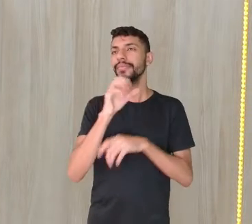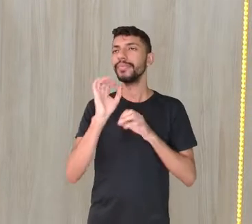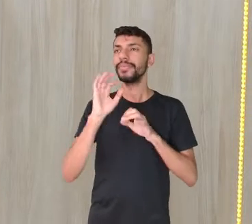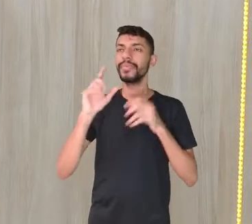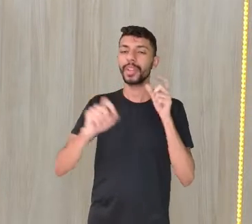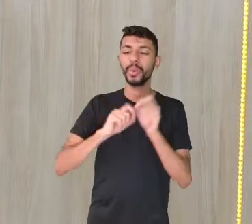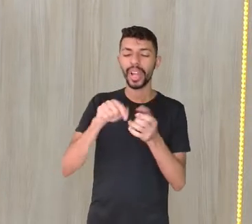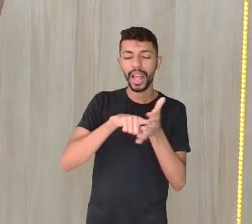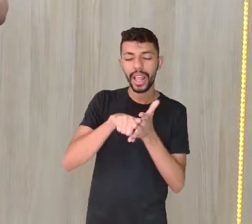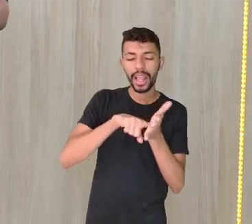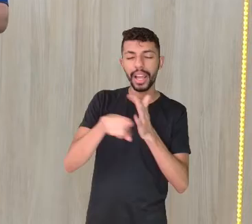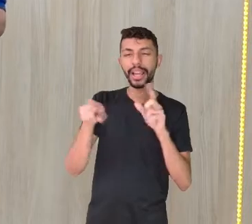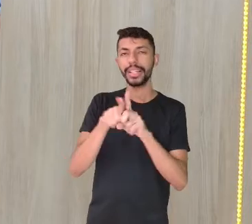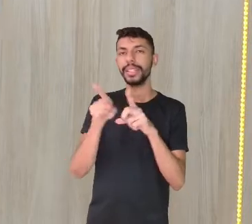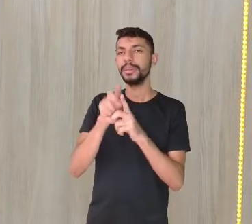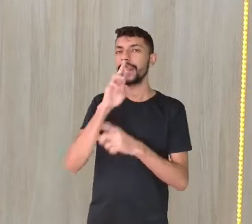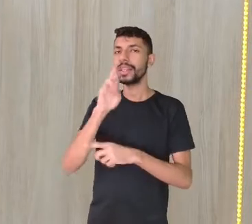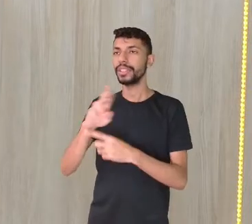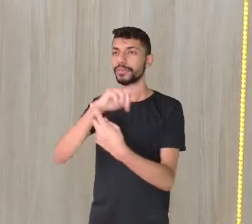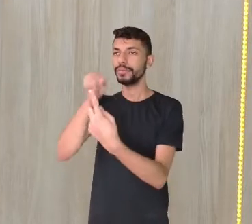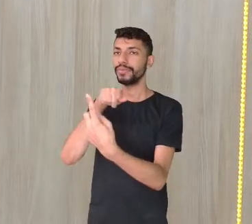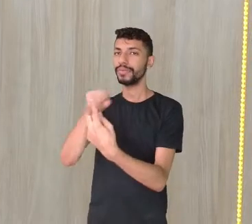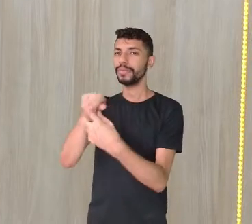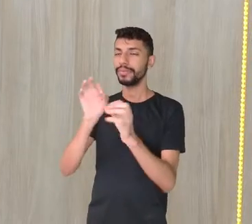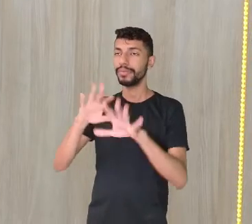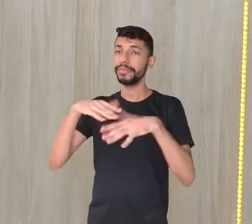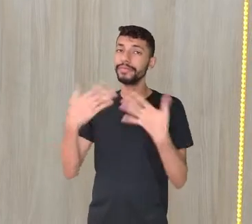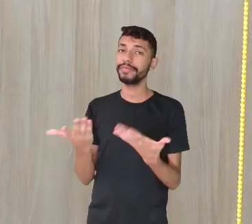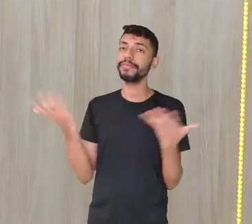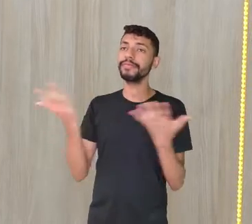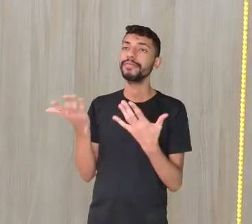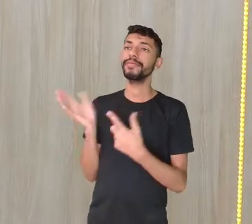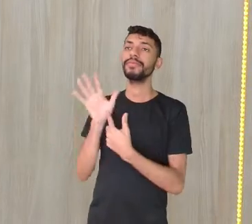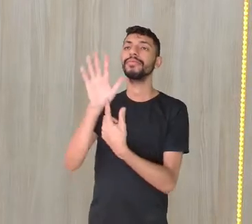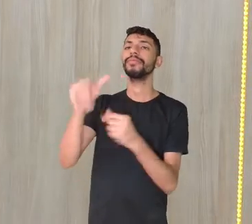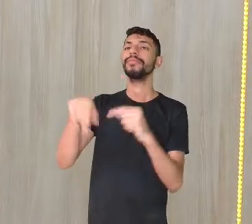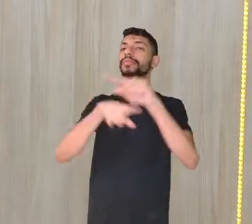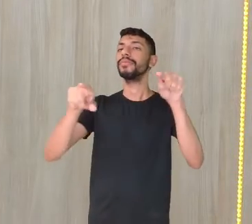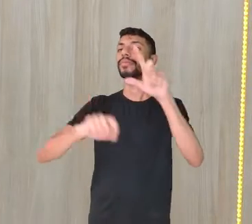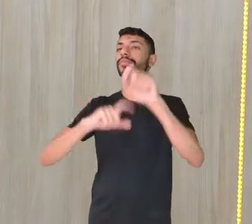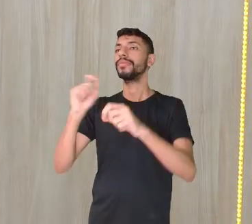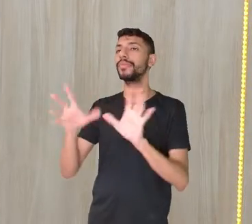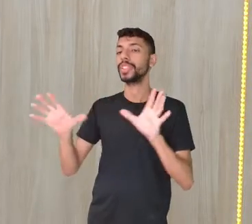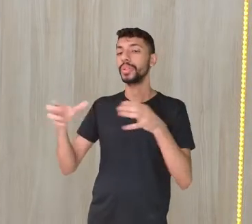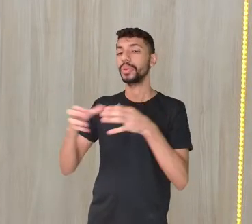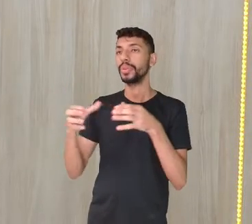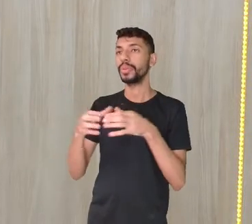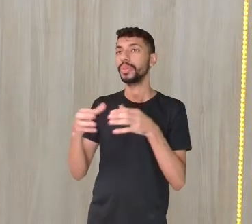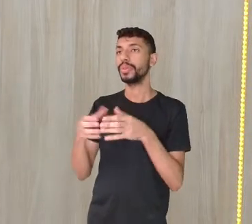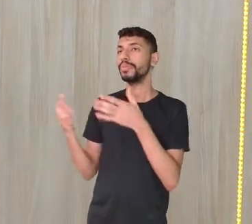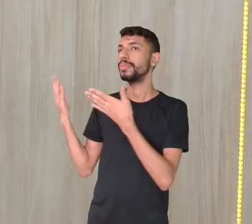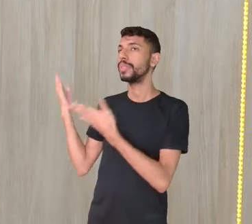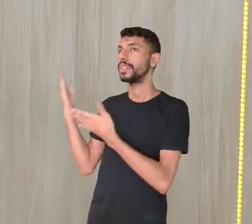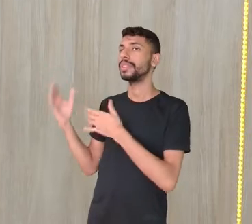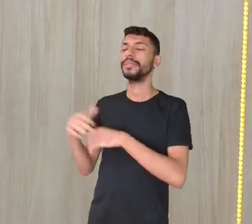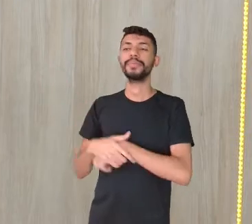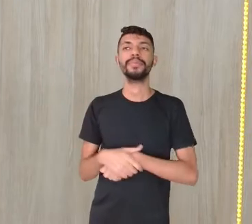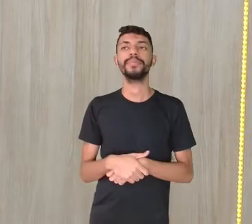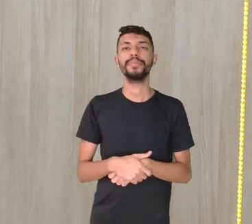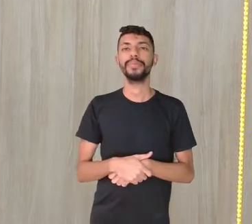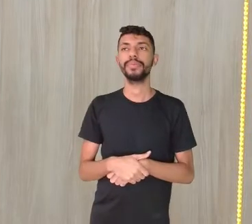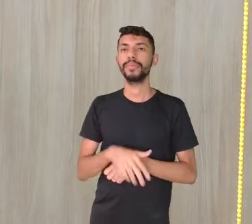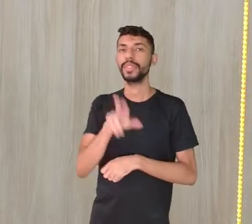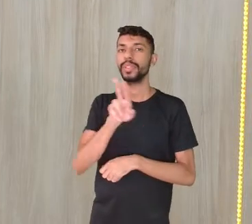na análise como no resultado. E aqui eu quero dizer a vocês que essa equipe, né, da Pixon lá, eles